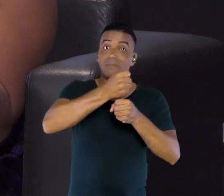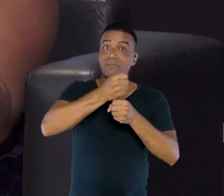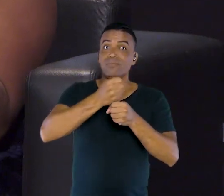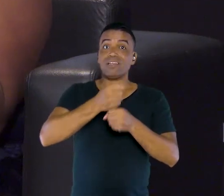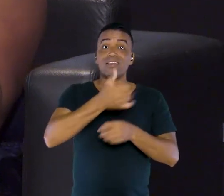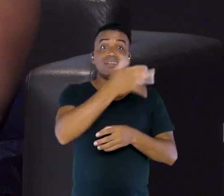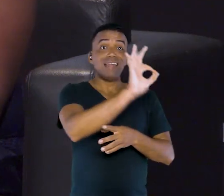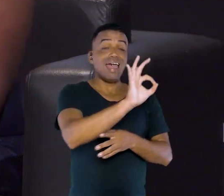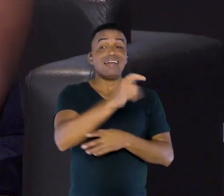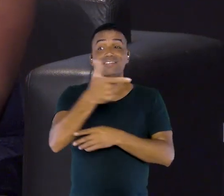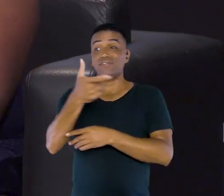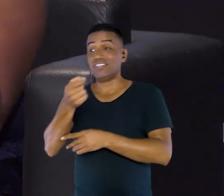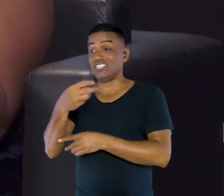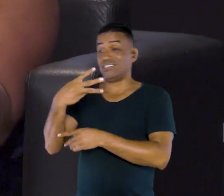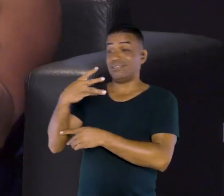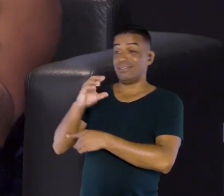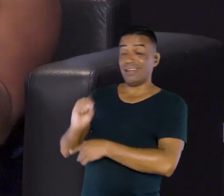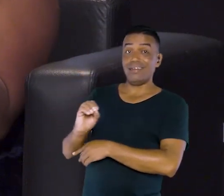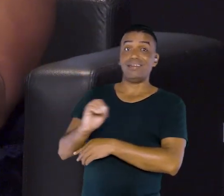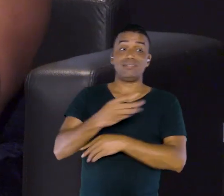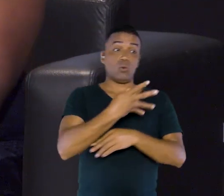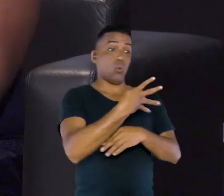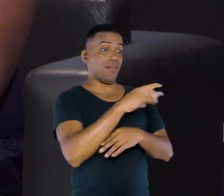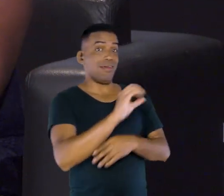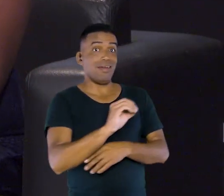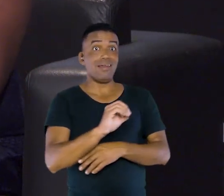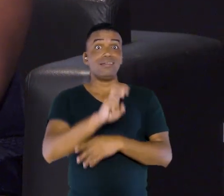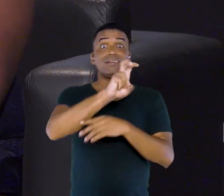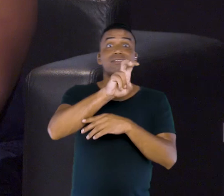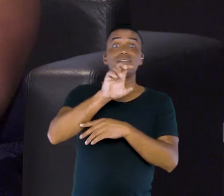tem 10, outro tem 20, outro tem 30, outro tem